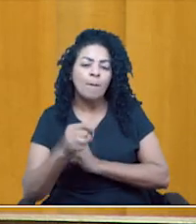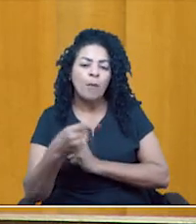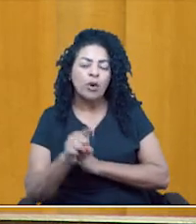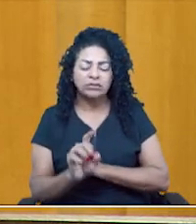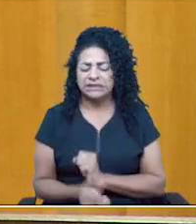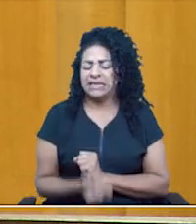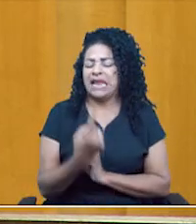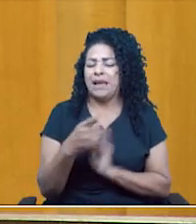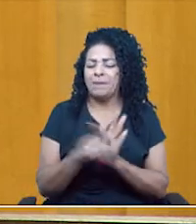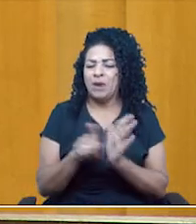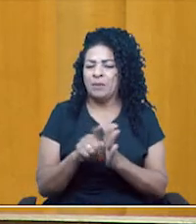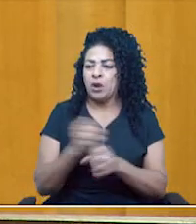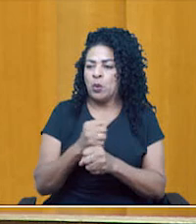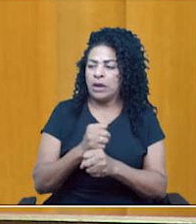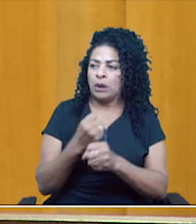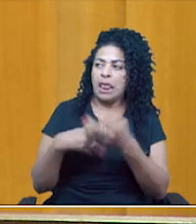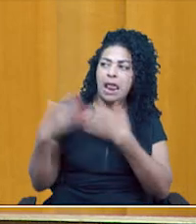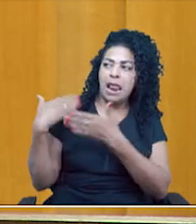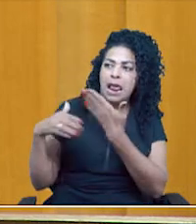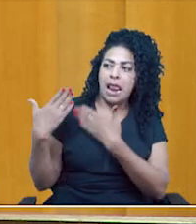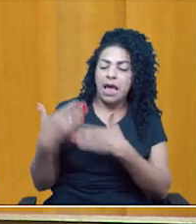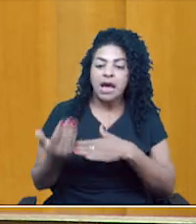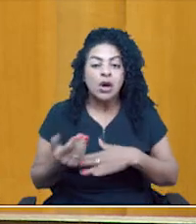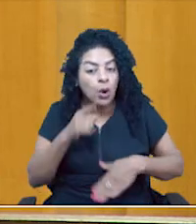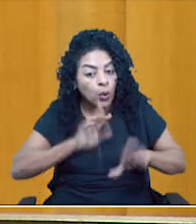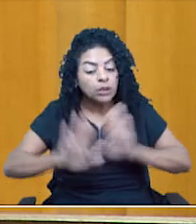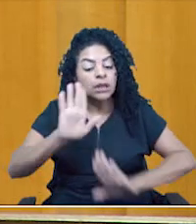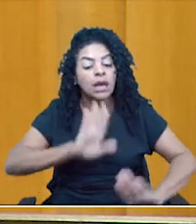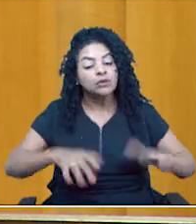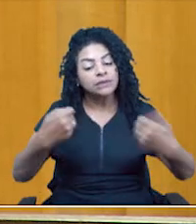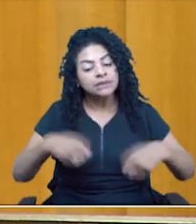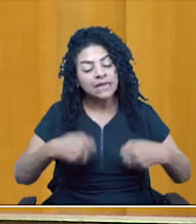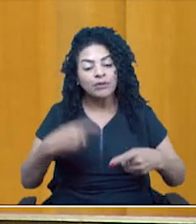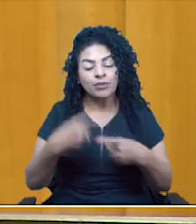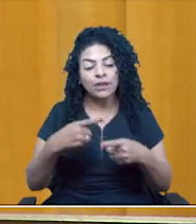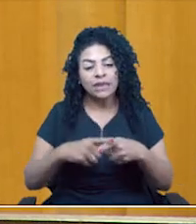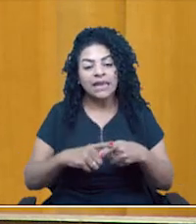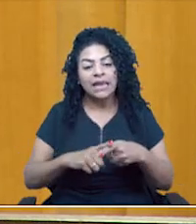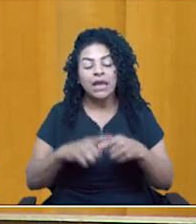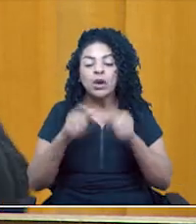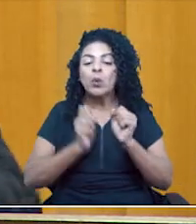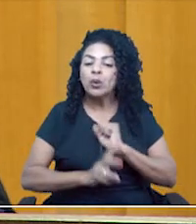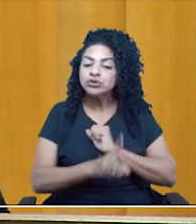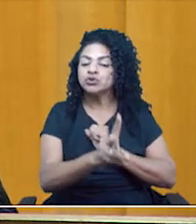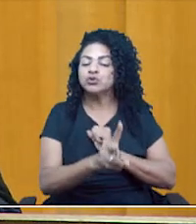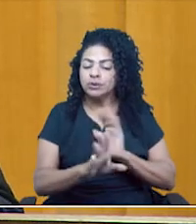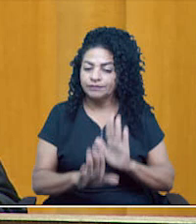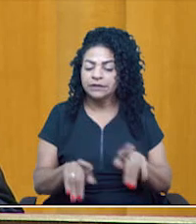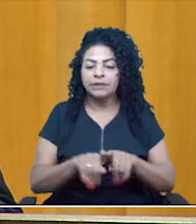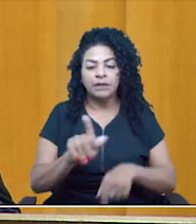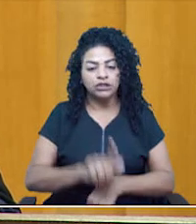não se pode perder de vista quando nós estamos na administração pública e nas funções de gestão. A gestão de pessoas hoje,